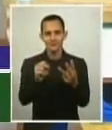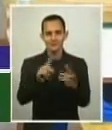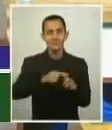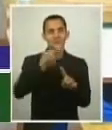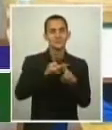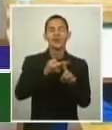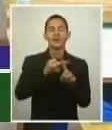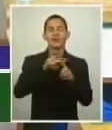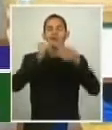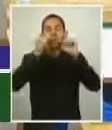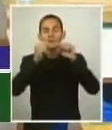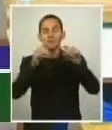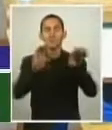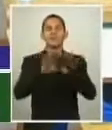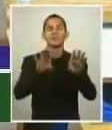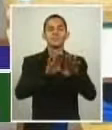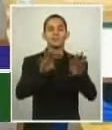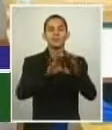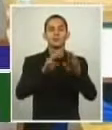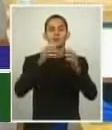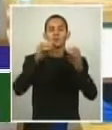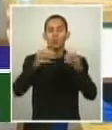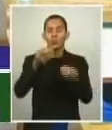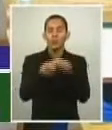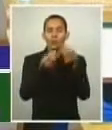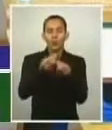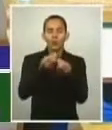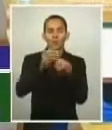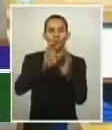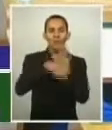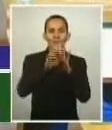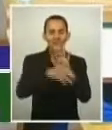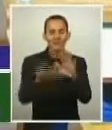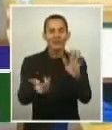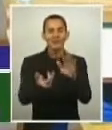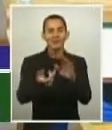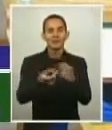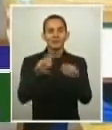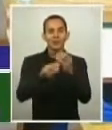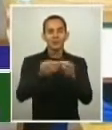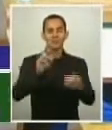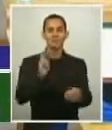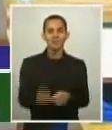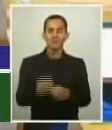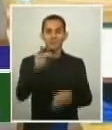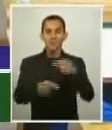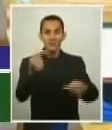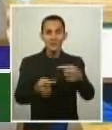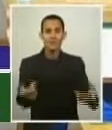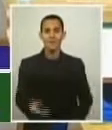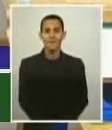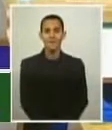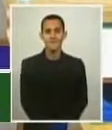É mas ele era crítico inclusive ao conceito a noção de representação política